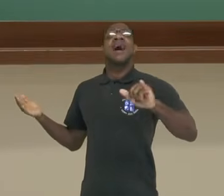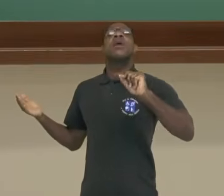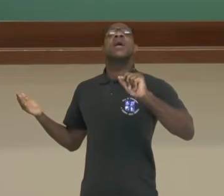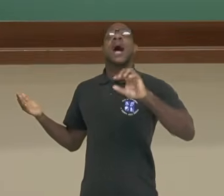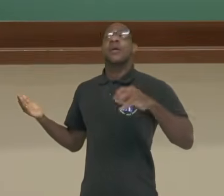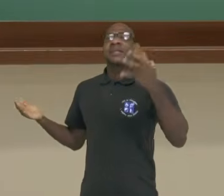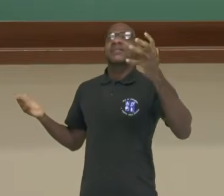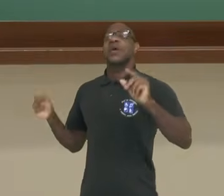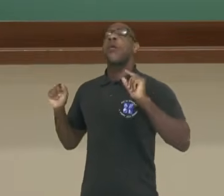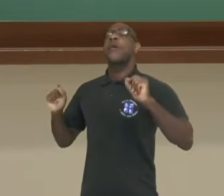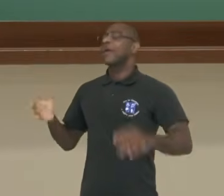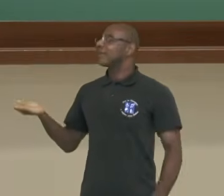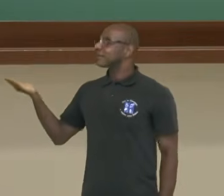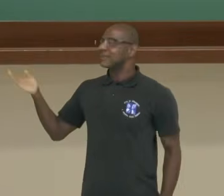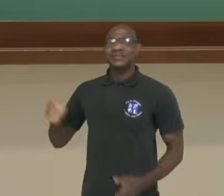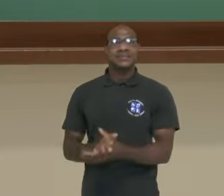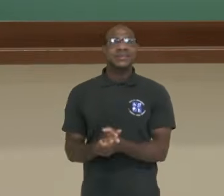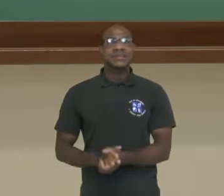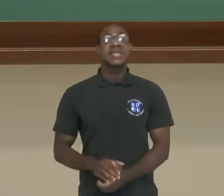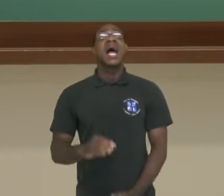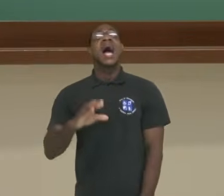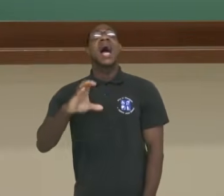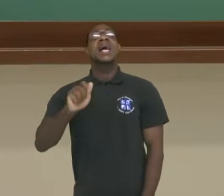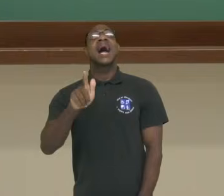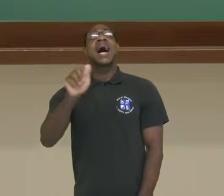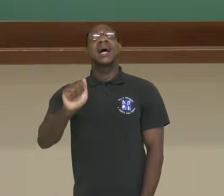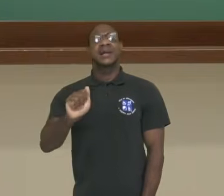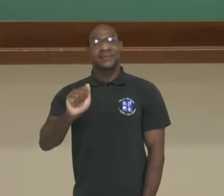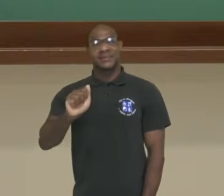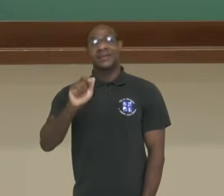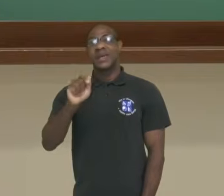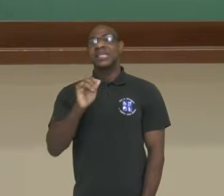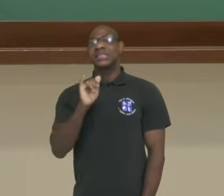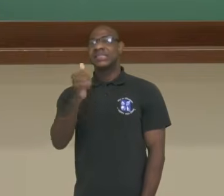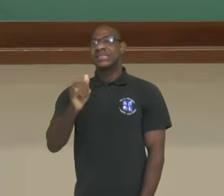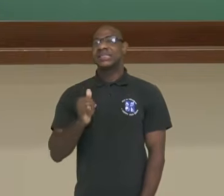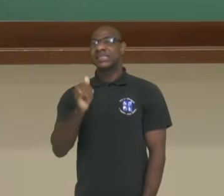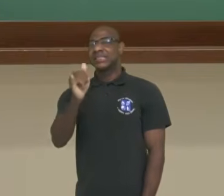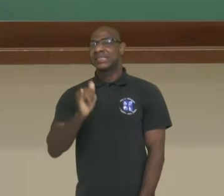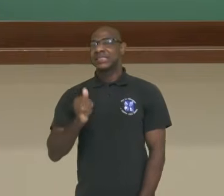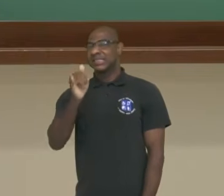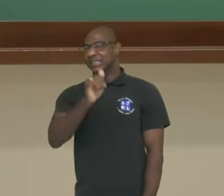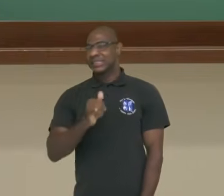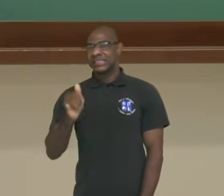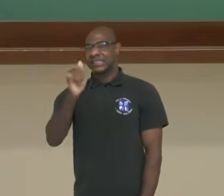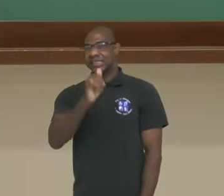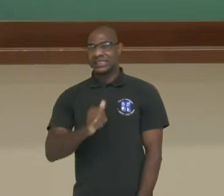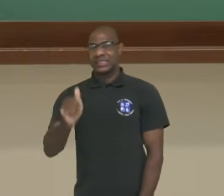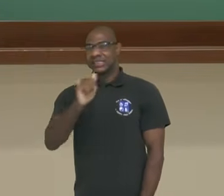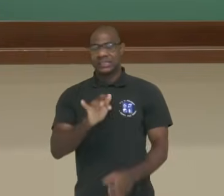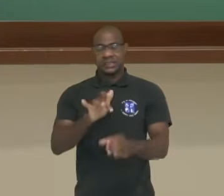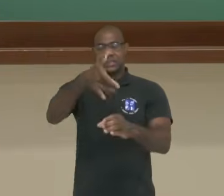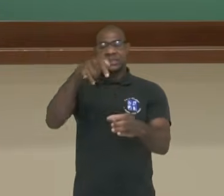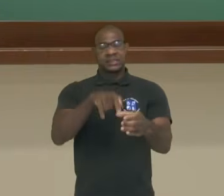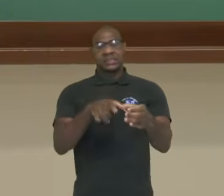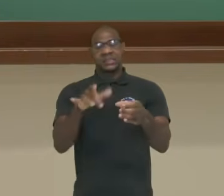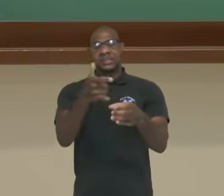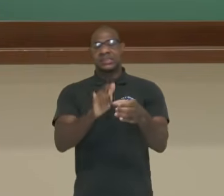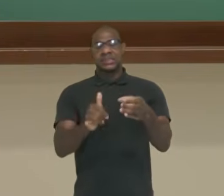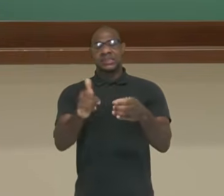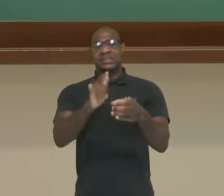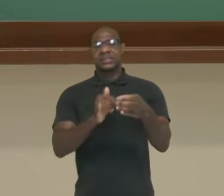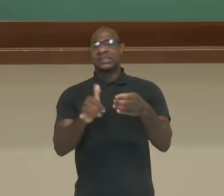esses objetos aqui, as cargas elétricas, tá? As cargas elétricas da latinha